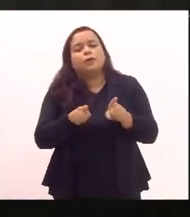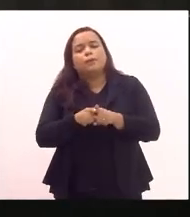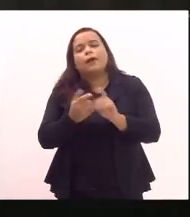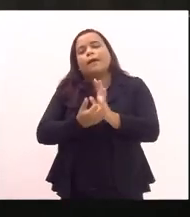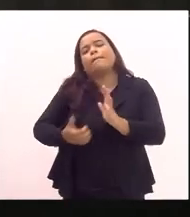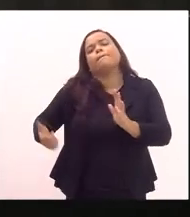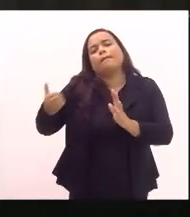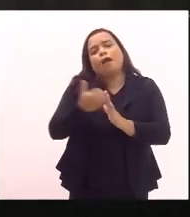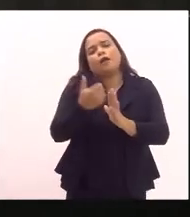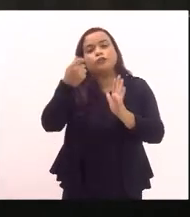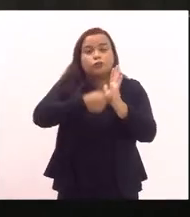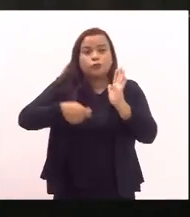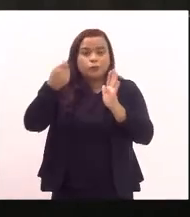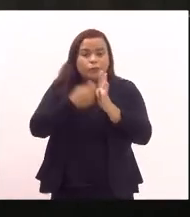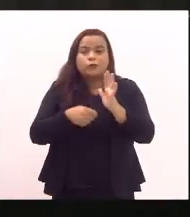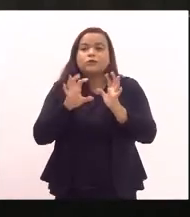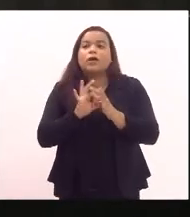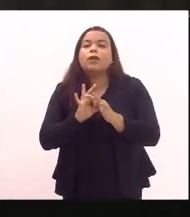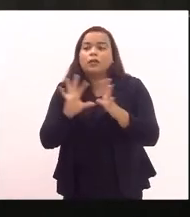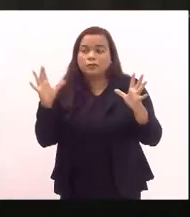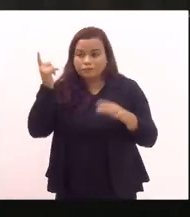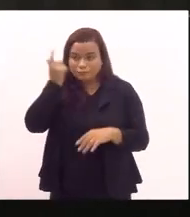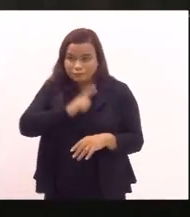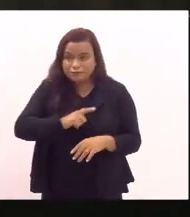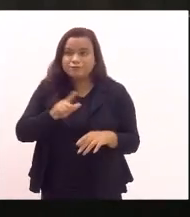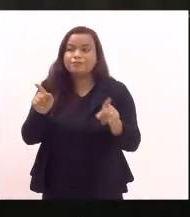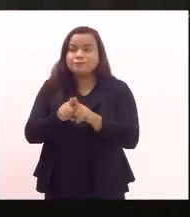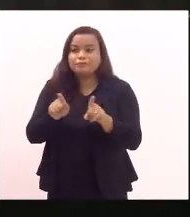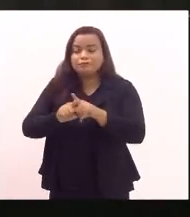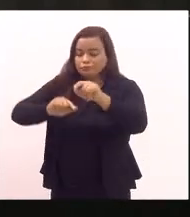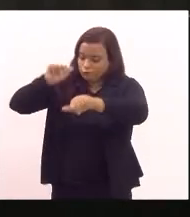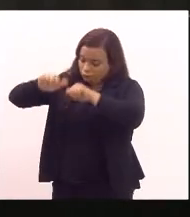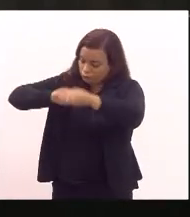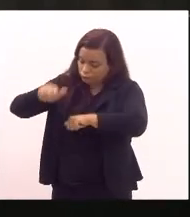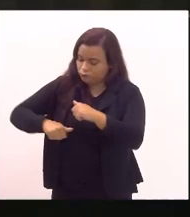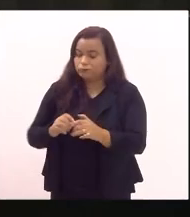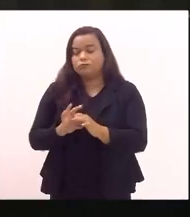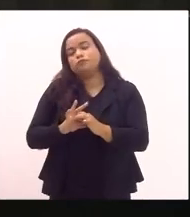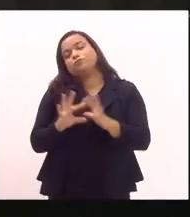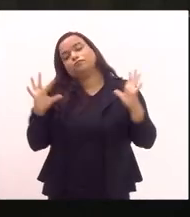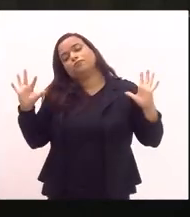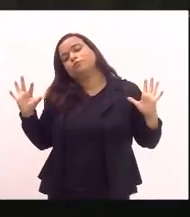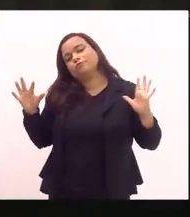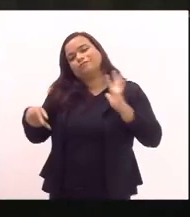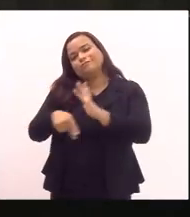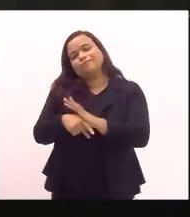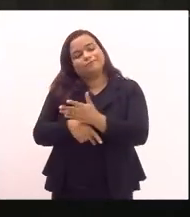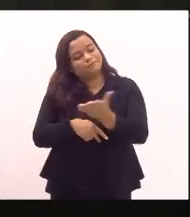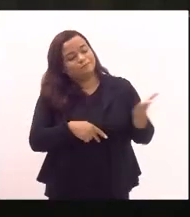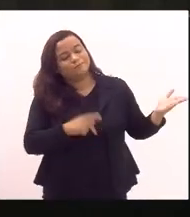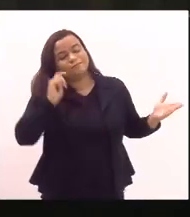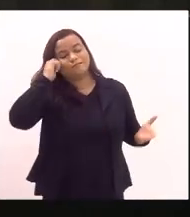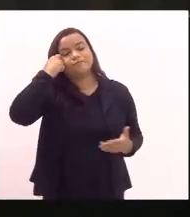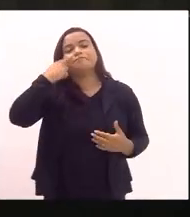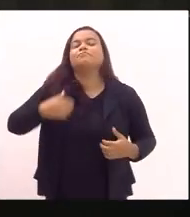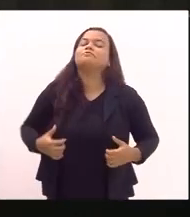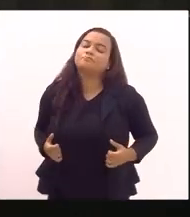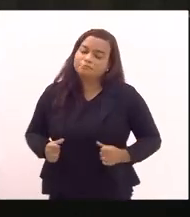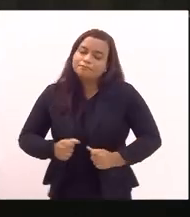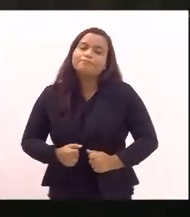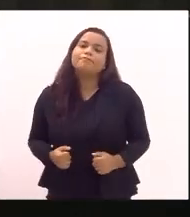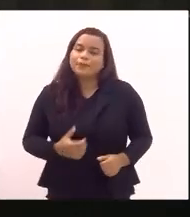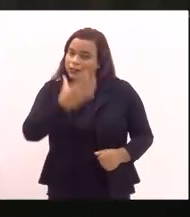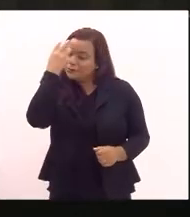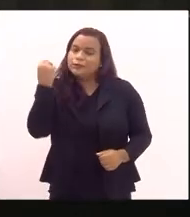intensificando a luta pela libertação pela restauração da Liberdade a essas pessoas a gente não poderia